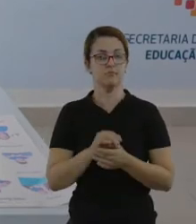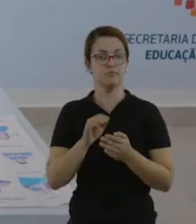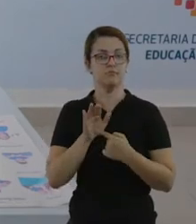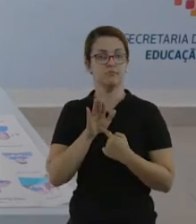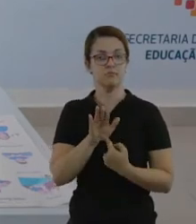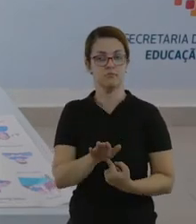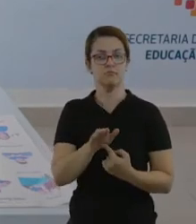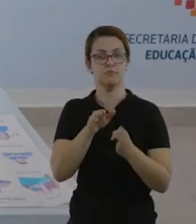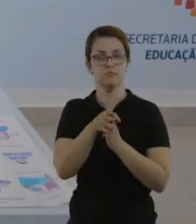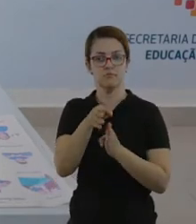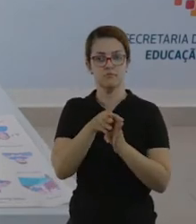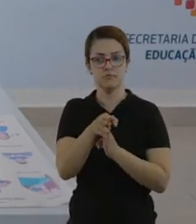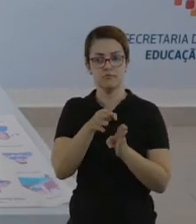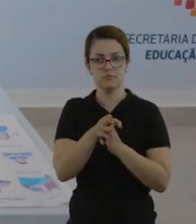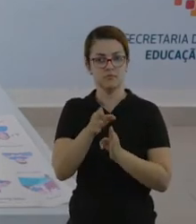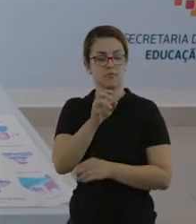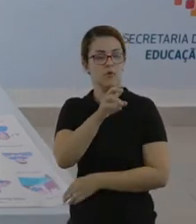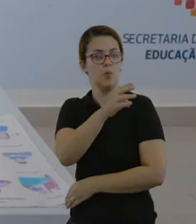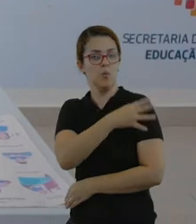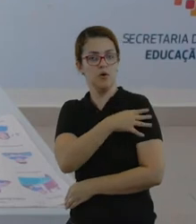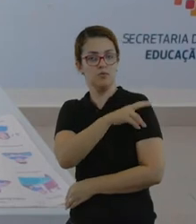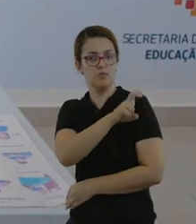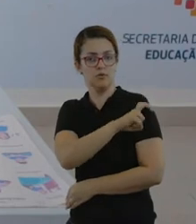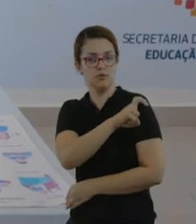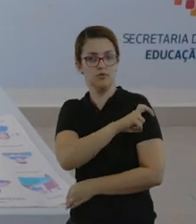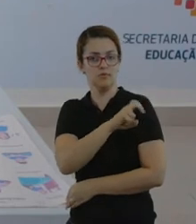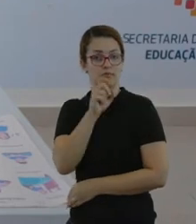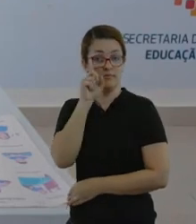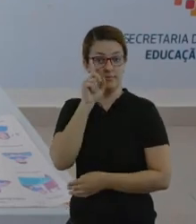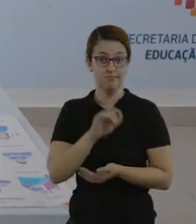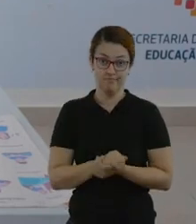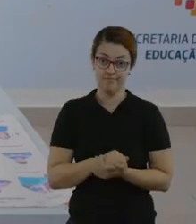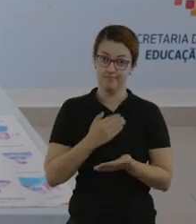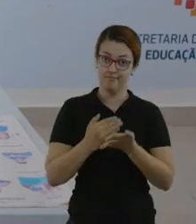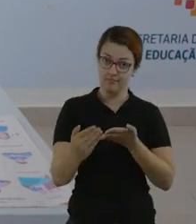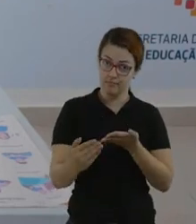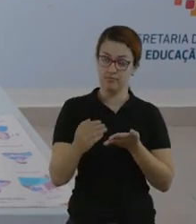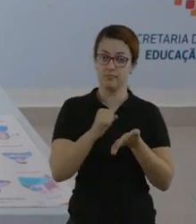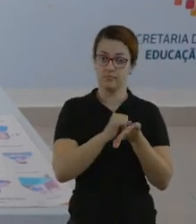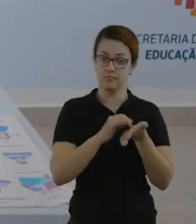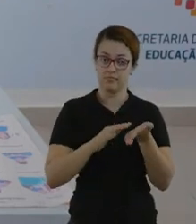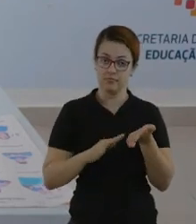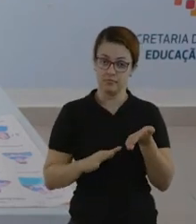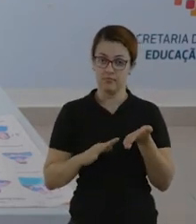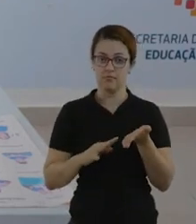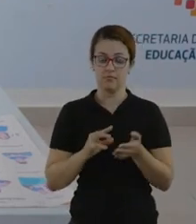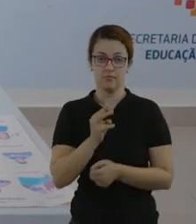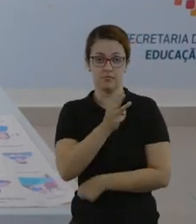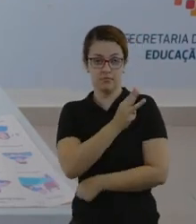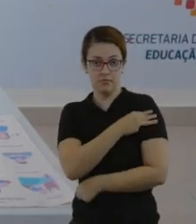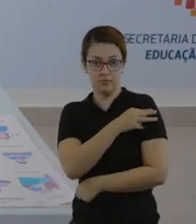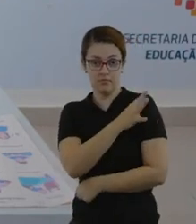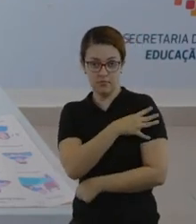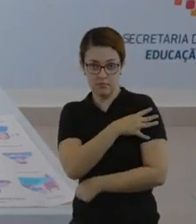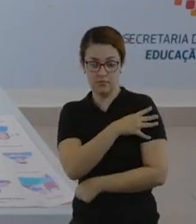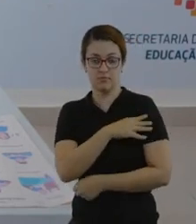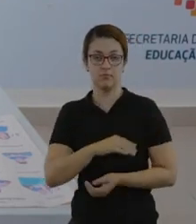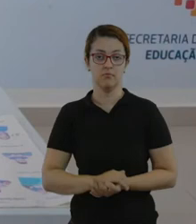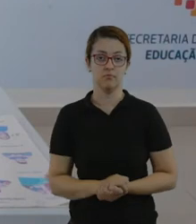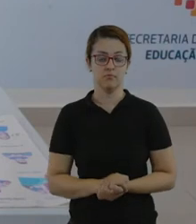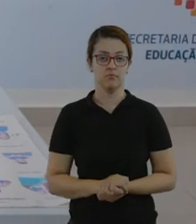Rede Municipal de Itapevi. E vou apresentar para vocês as atividades dos terceiros, quartos e quintos